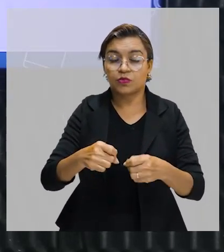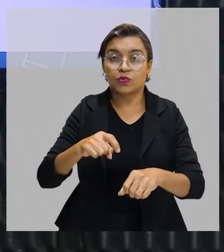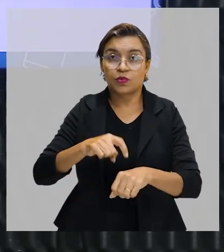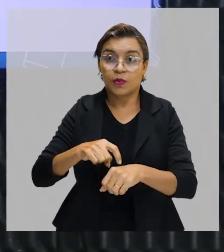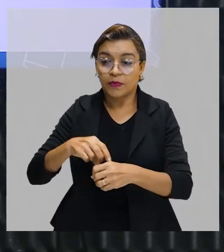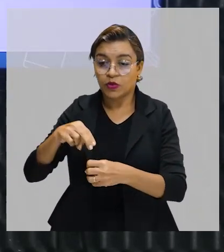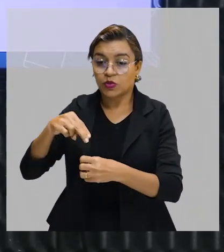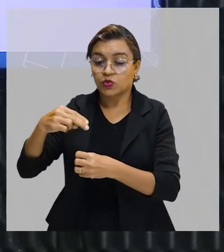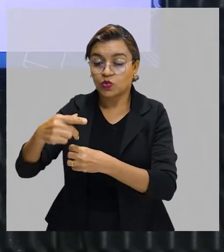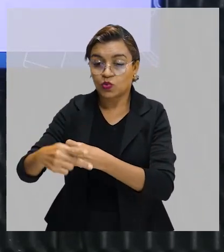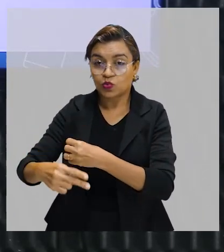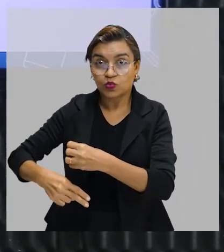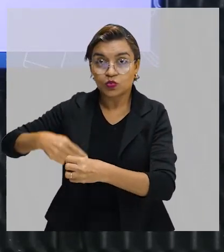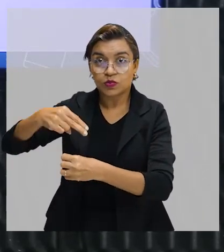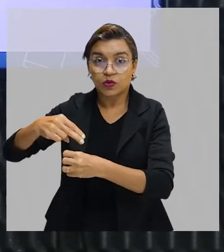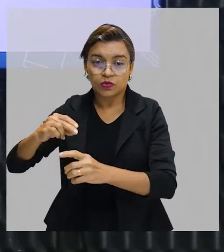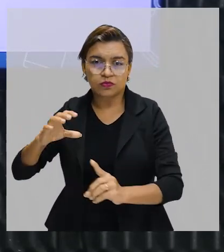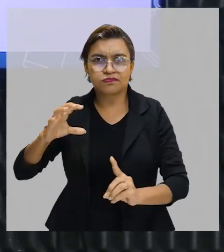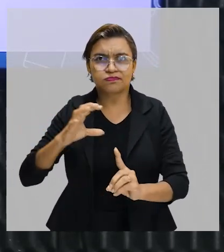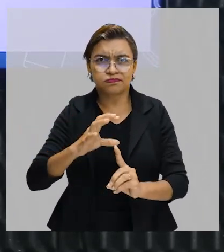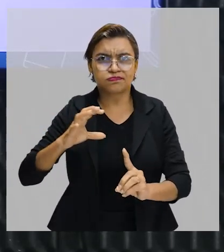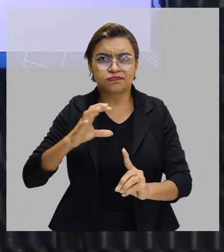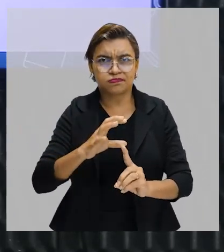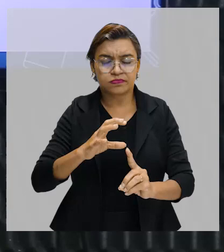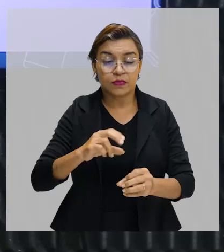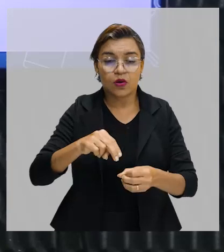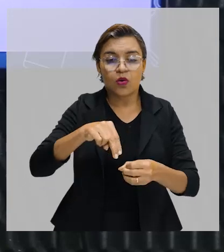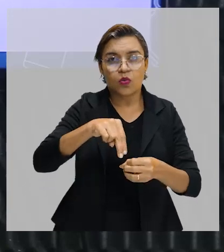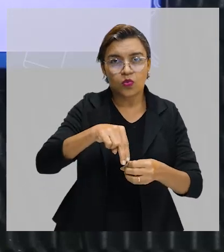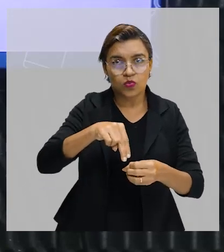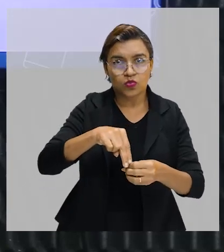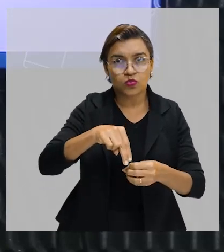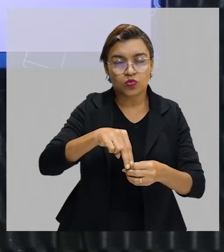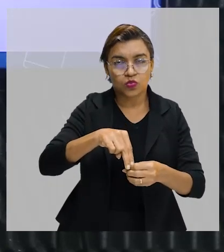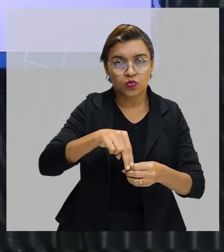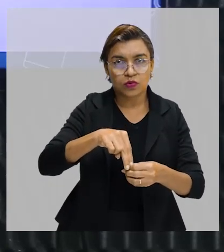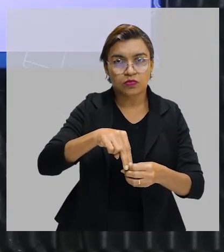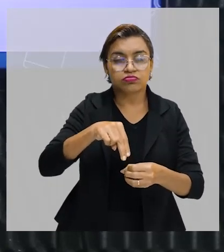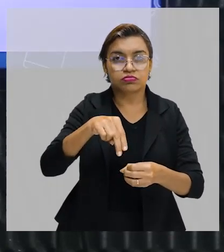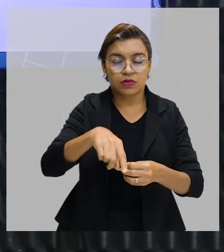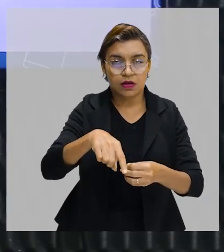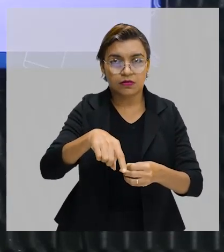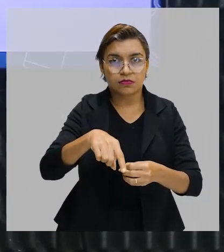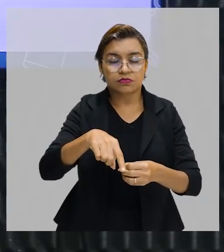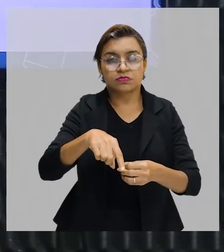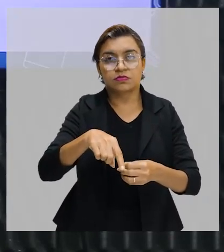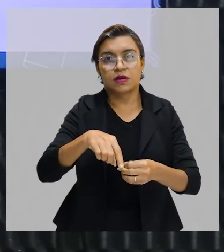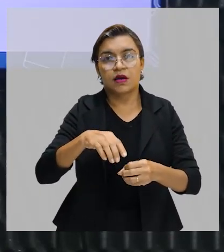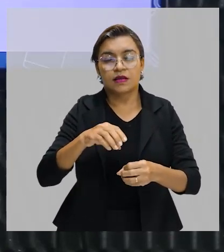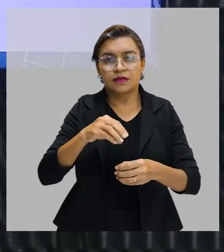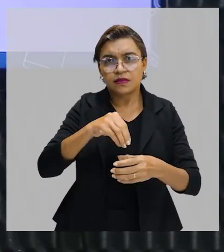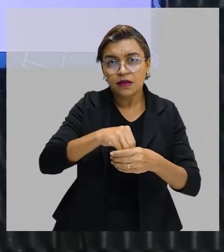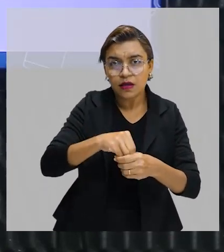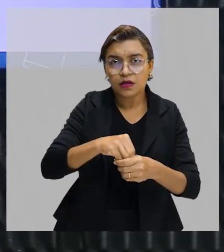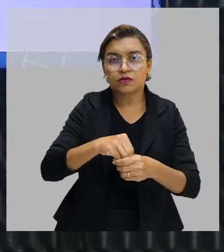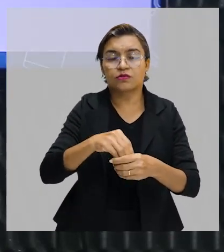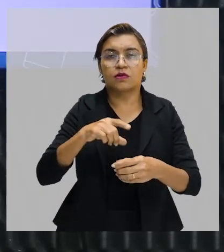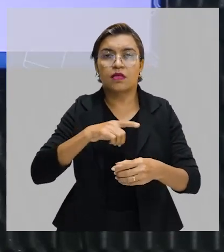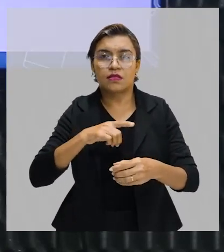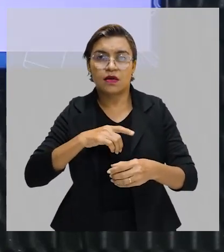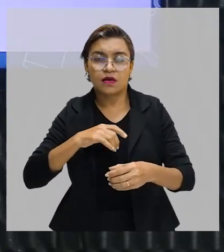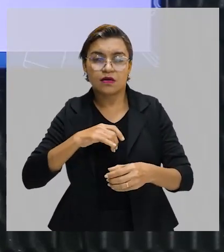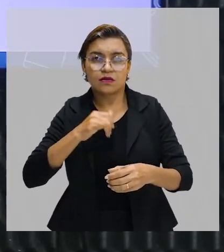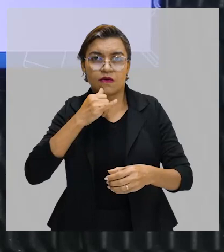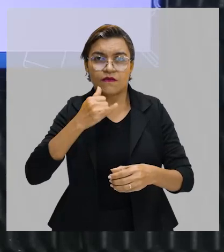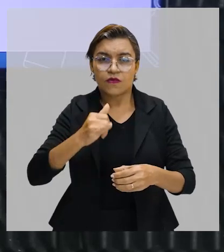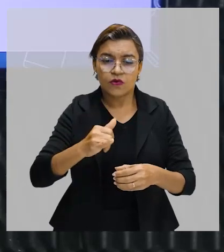Então o núcleo atômico ele está lá, ele tem a sua configuração, tem aquela briga que acontece ali com as forças que